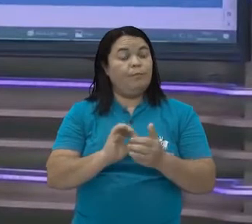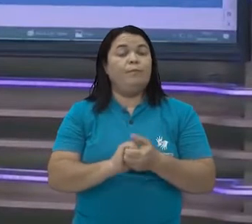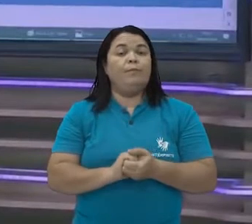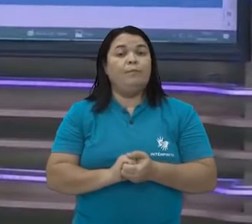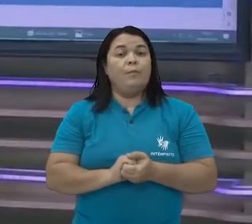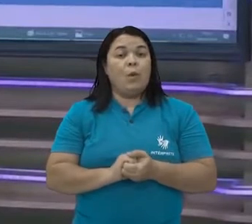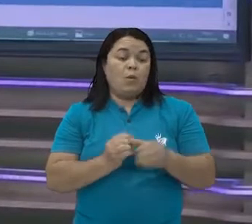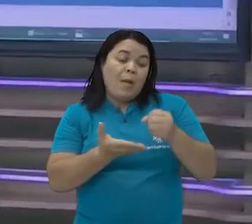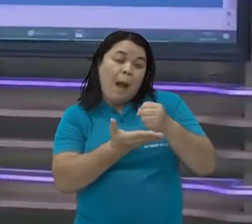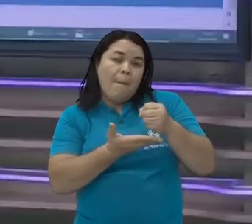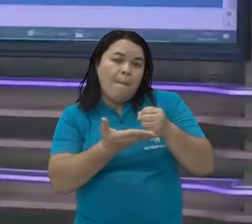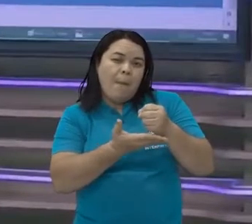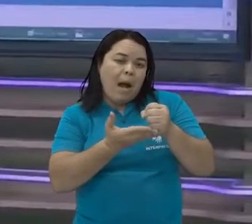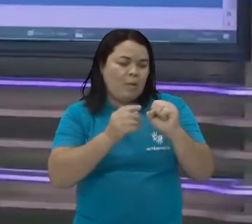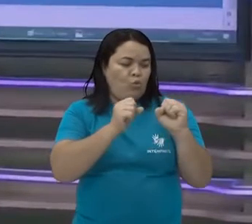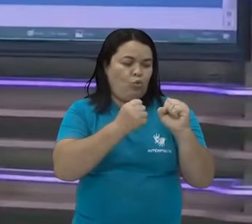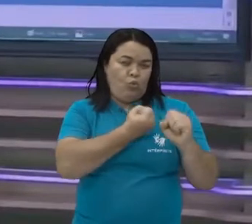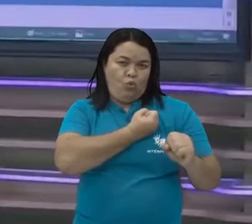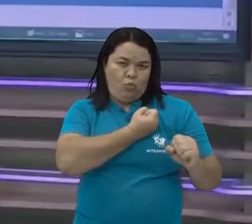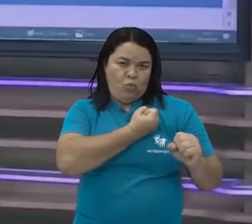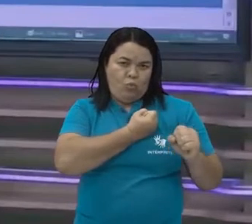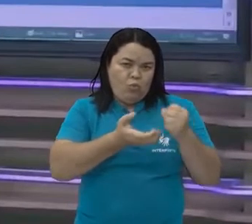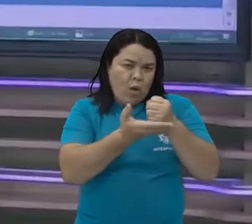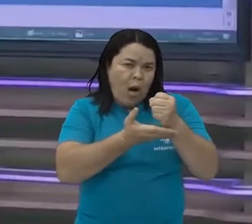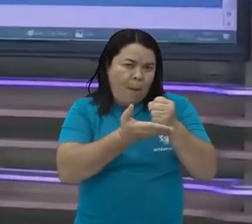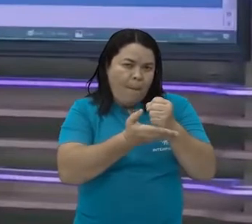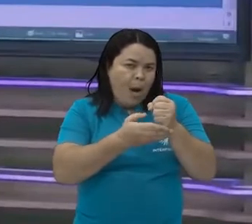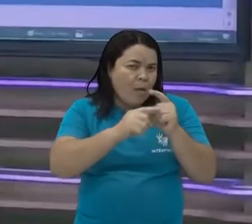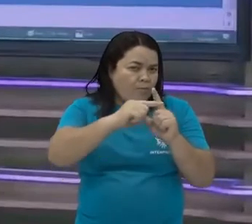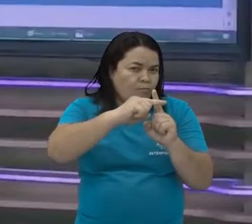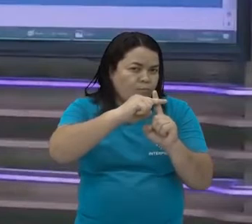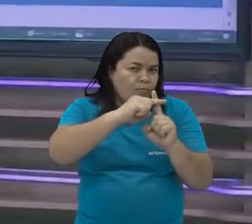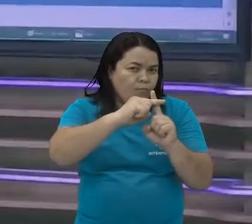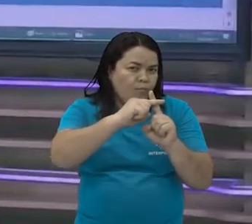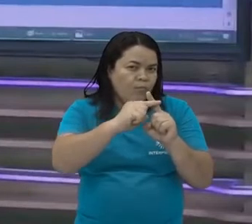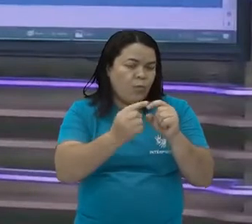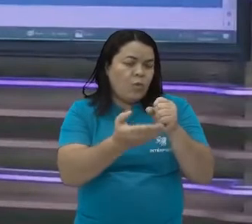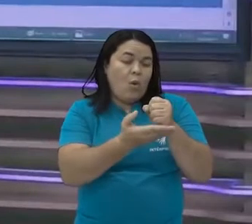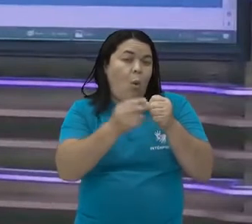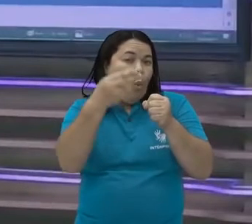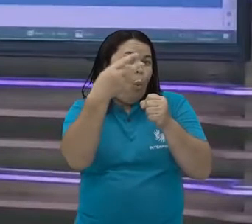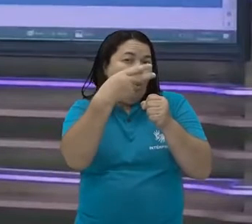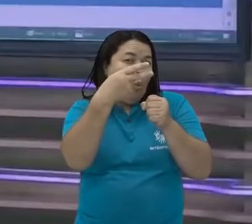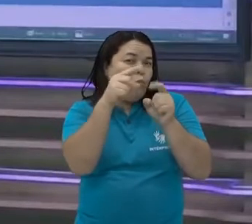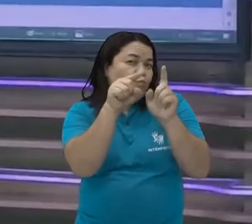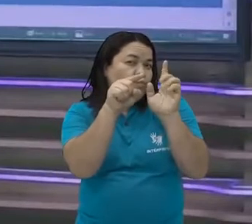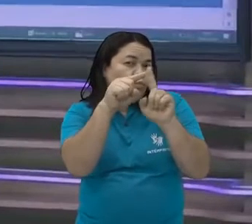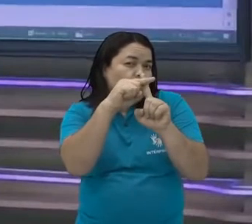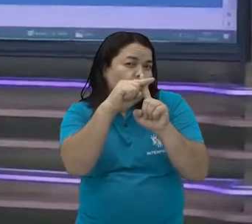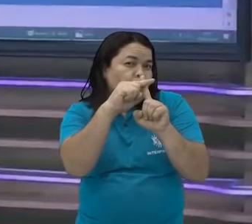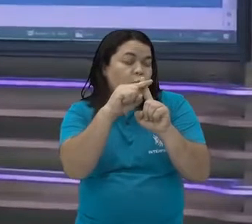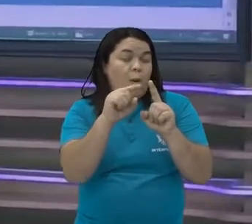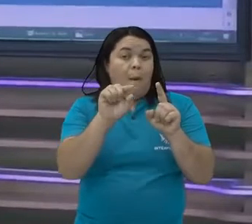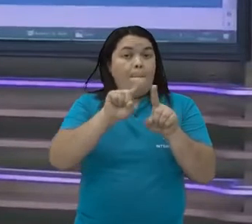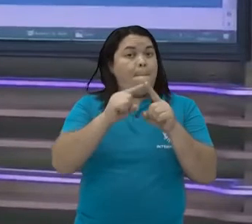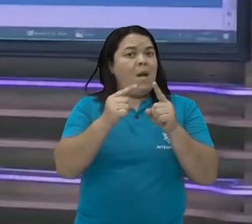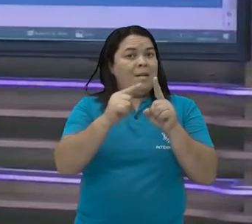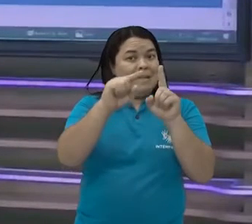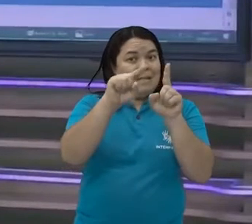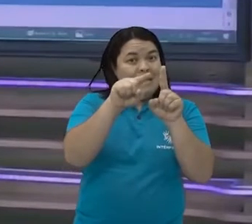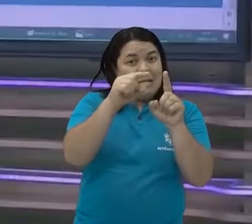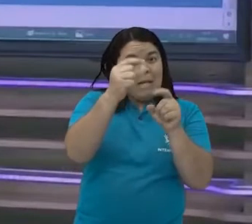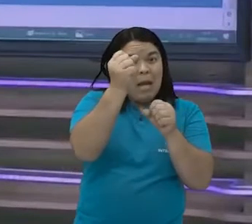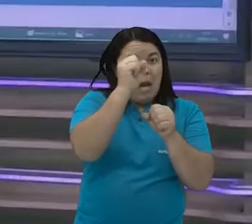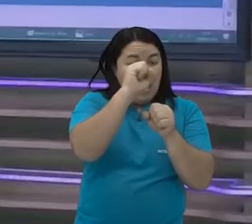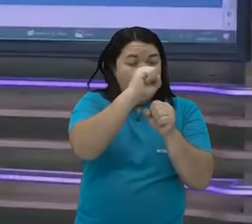quando a tua base ela é positiva ou também dependendo do nosso expoente, tá? Mas o expoente negativo, ele não te